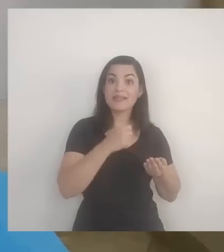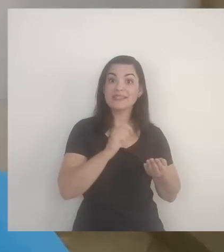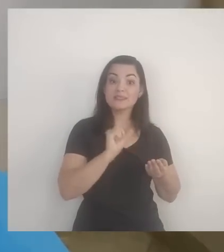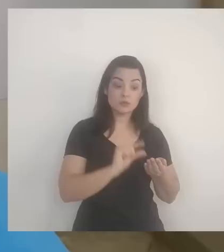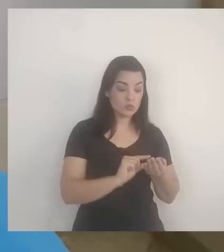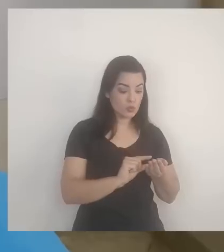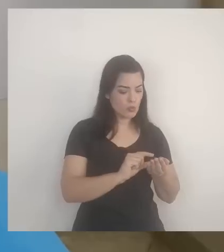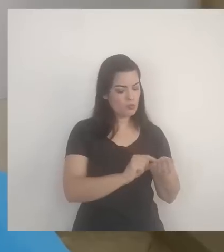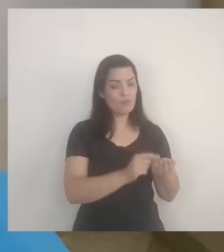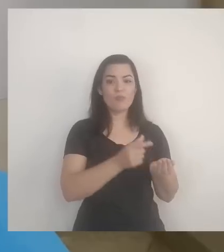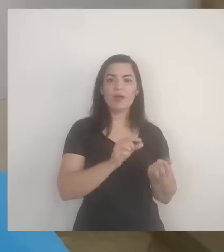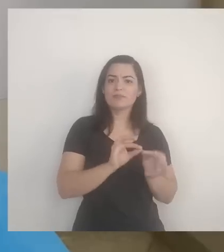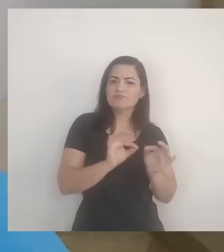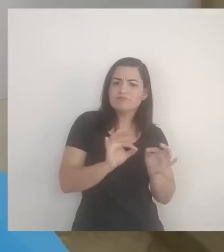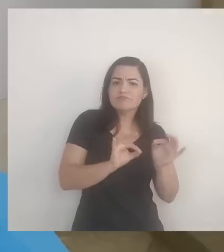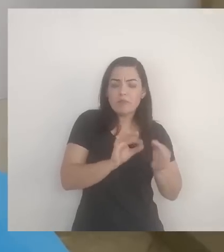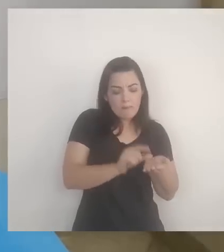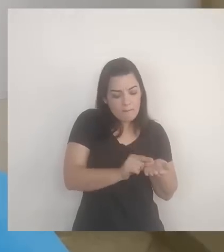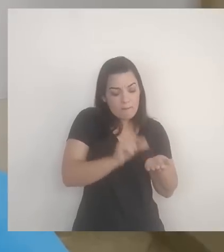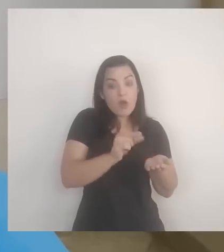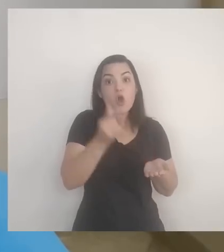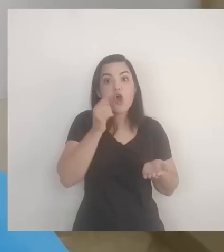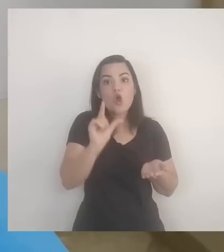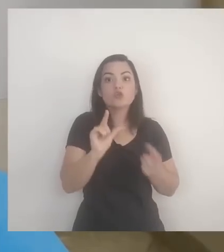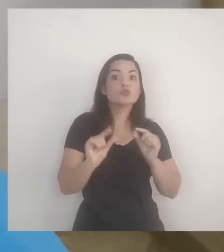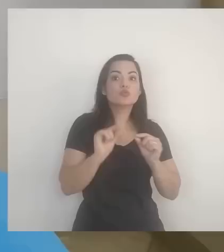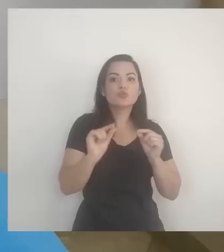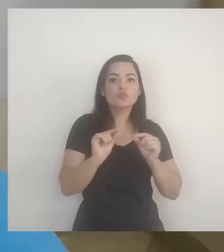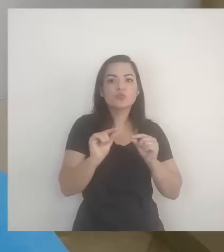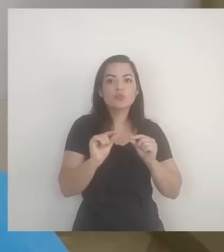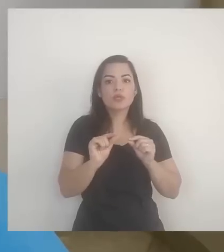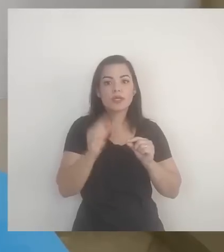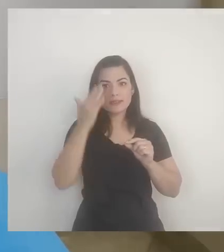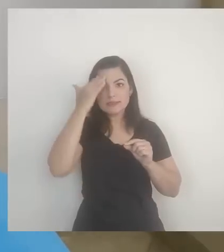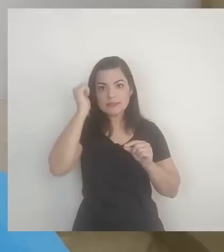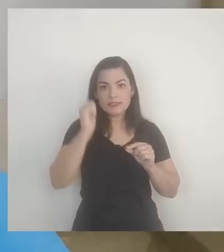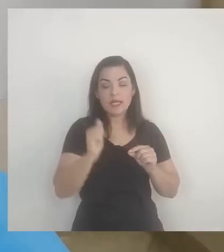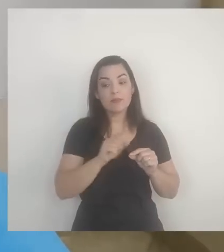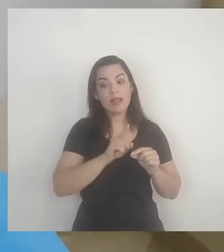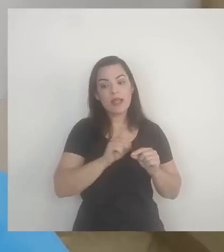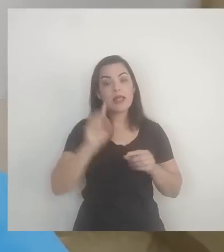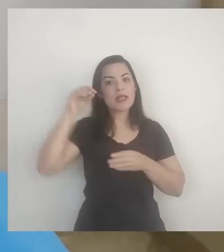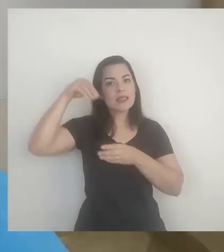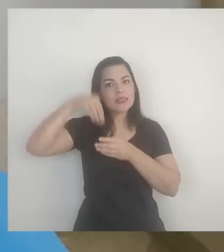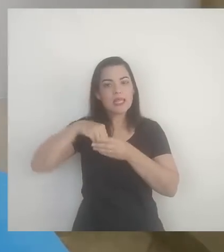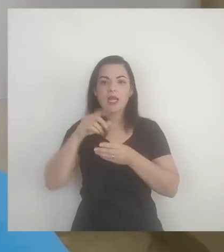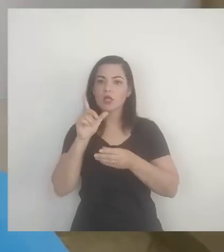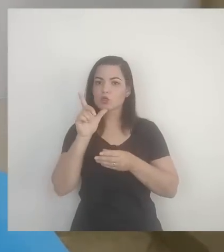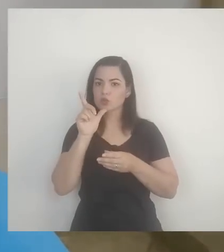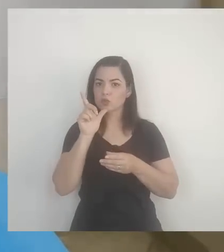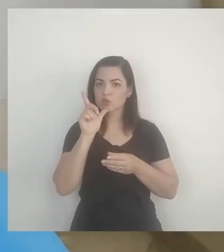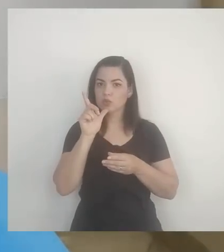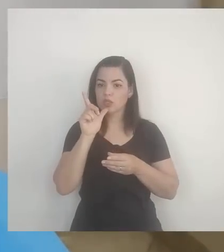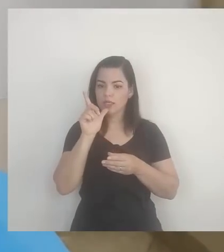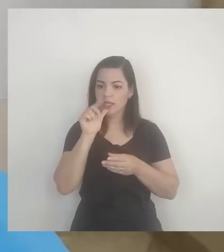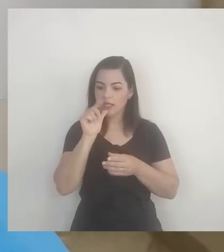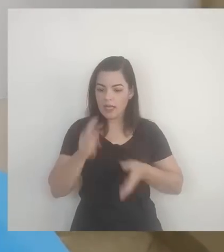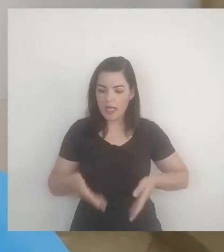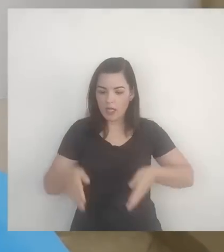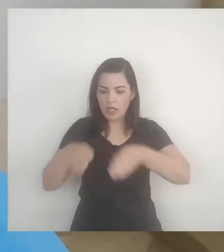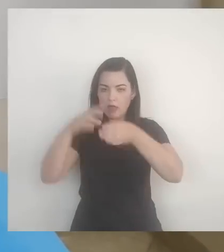ela precisa ficar em um tamanho que vocês consigam colocar depois o seu mini submarino dentro da